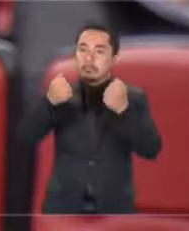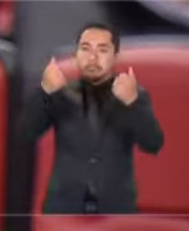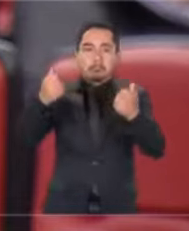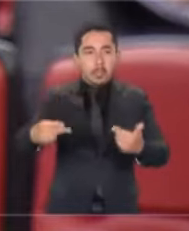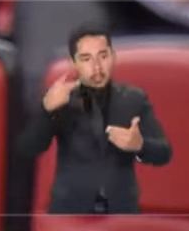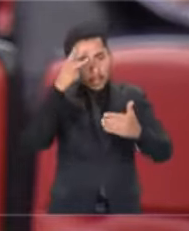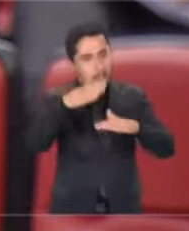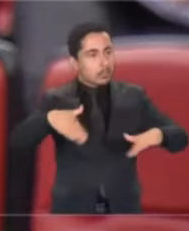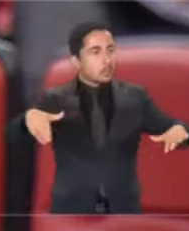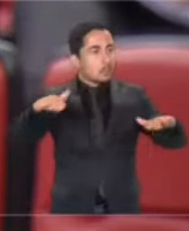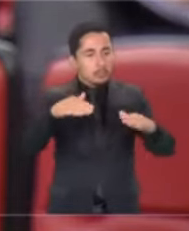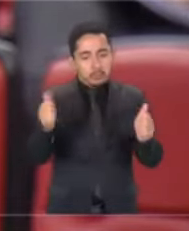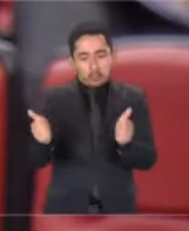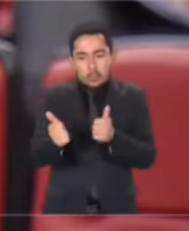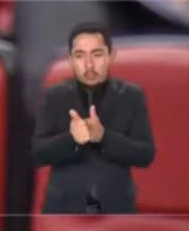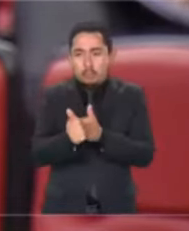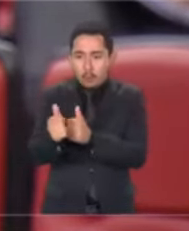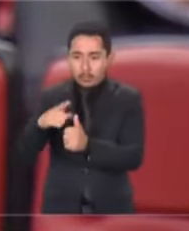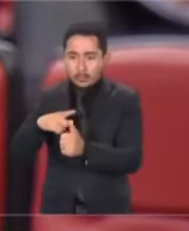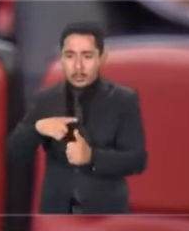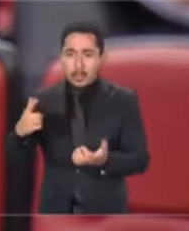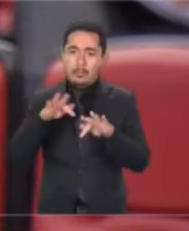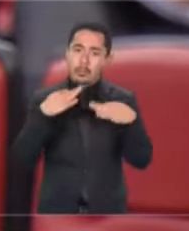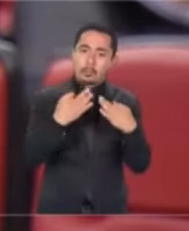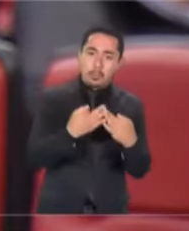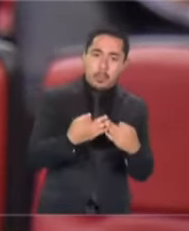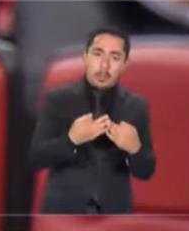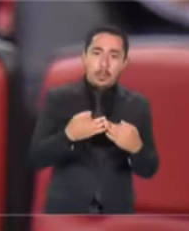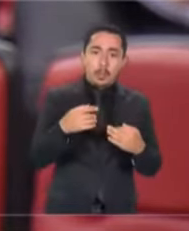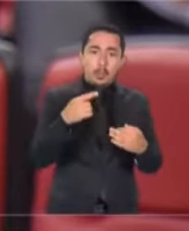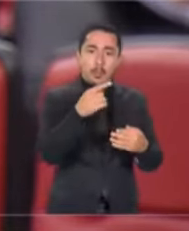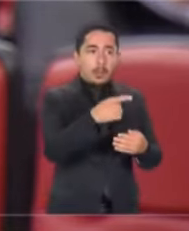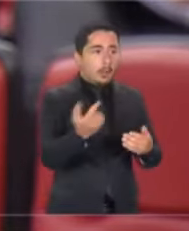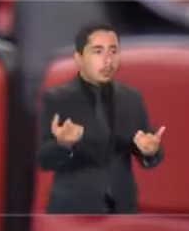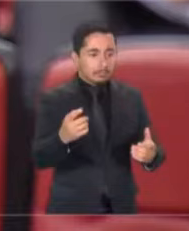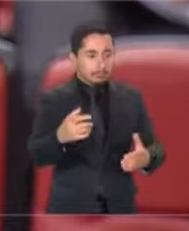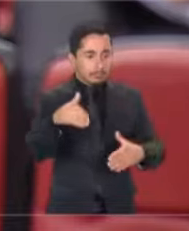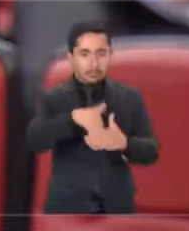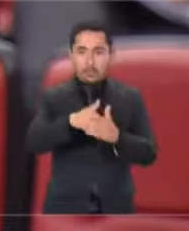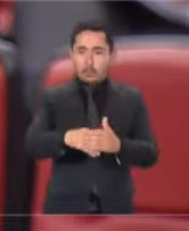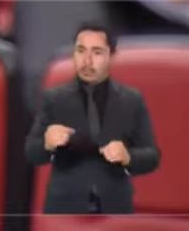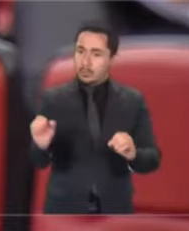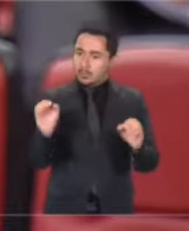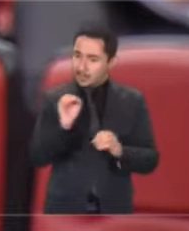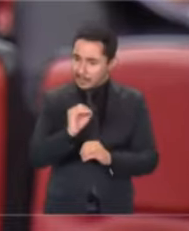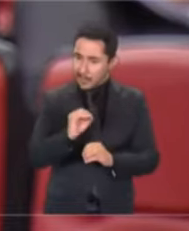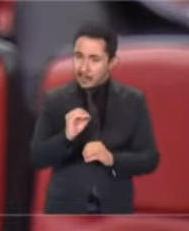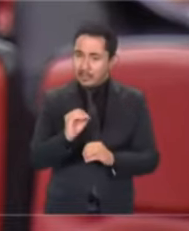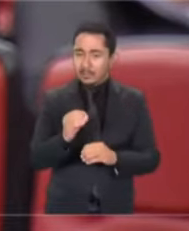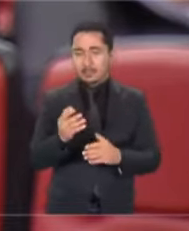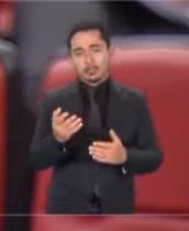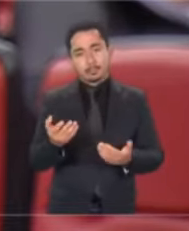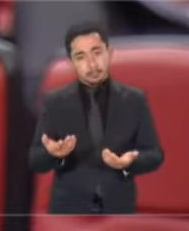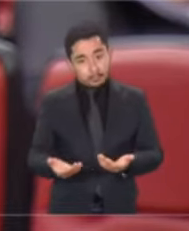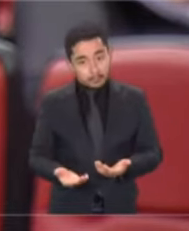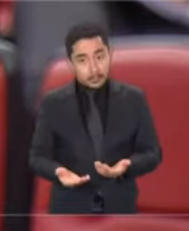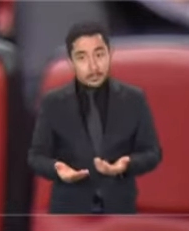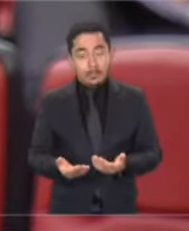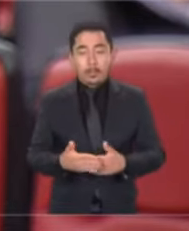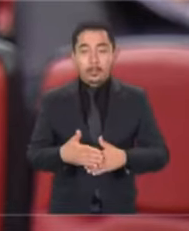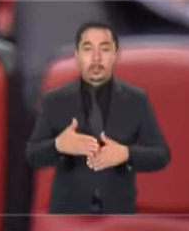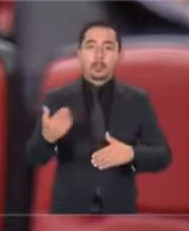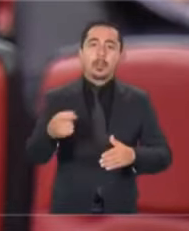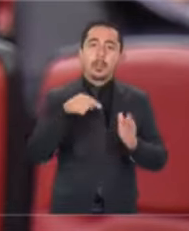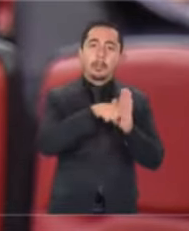próximo, tendo ela desistido tacitamente da campanha, não tivesse oferido qualquer tipo de votação. Na verdade, pesquisas de jurimetria já entabuladas por